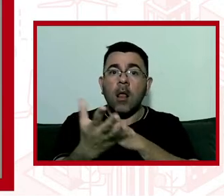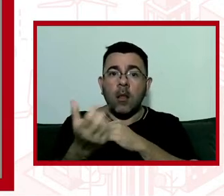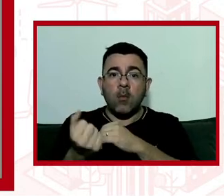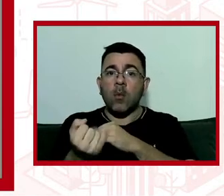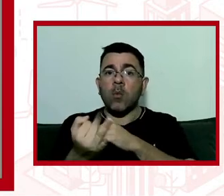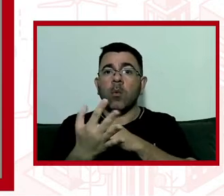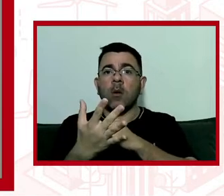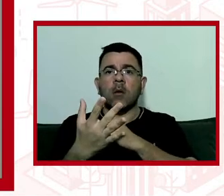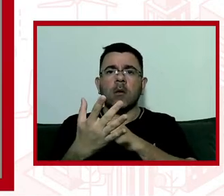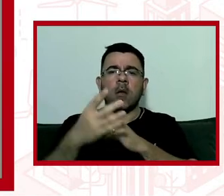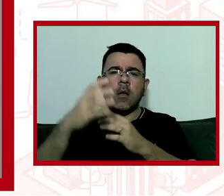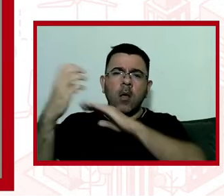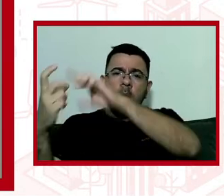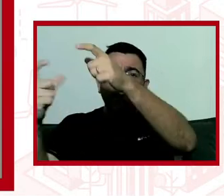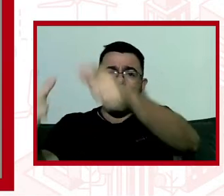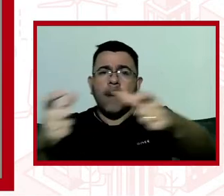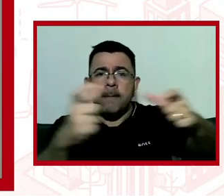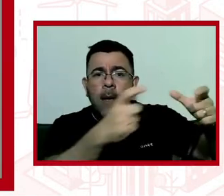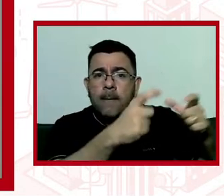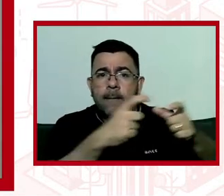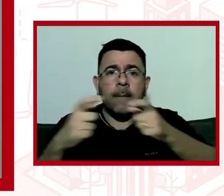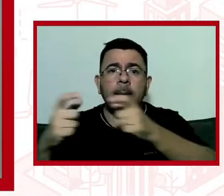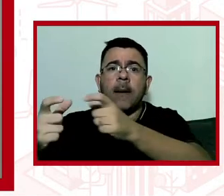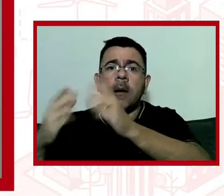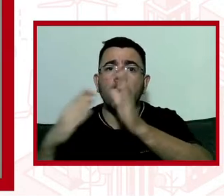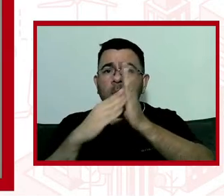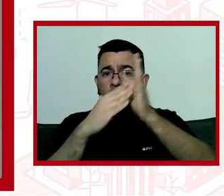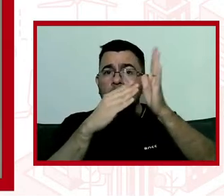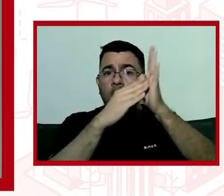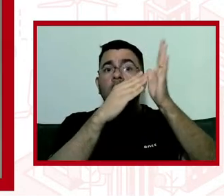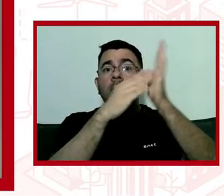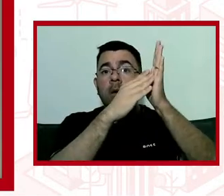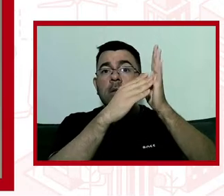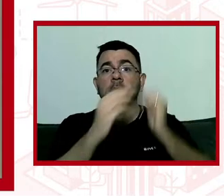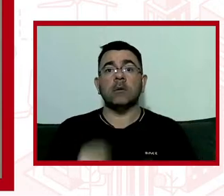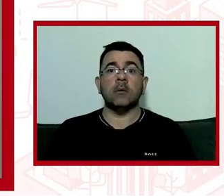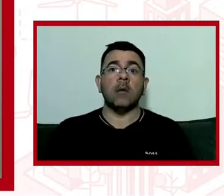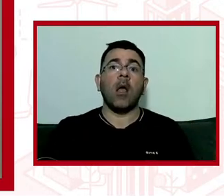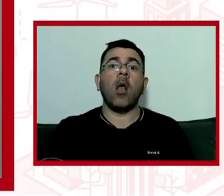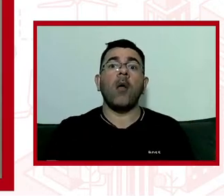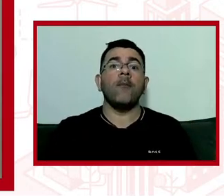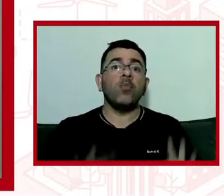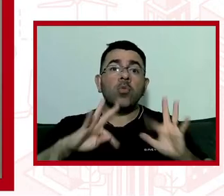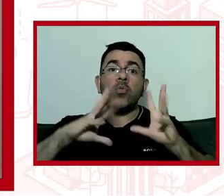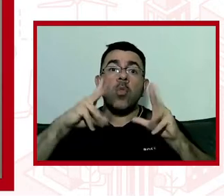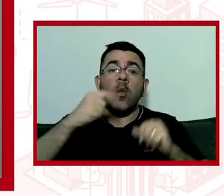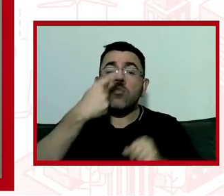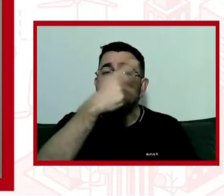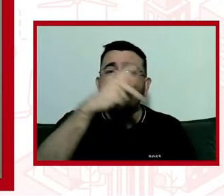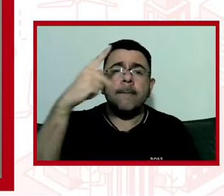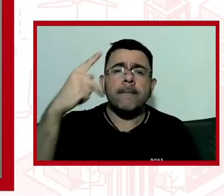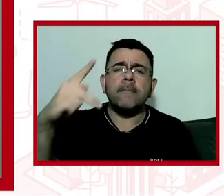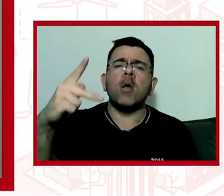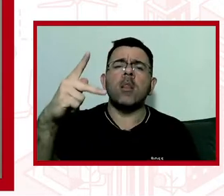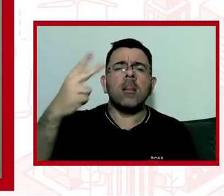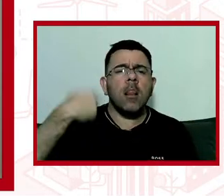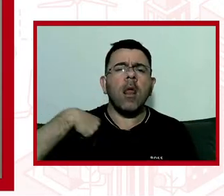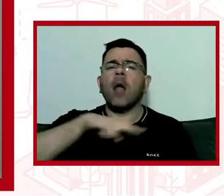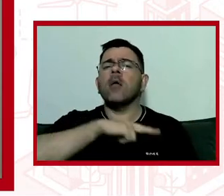ge Unificado na cidade e a partir daí todas as políticas públicas que a gente faz a gente